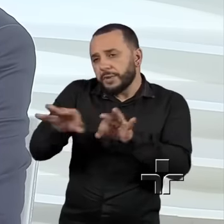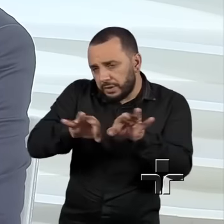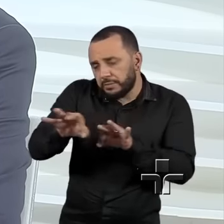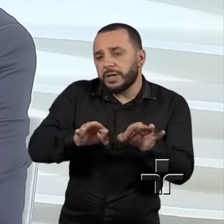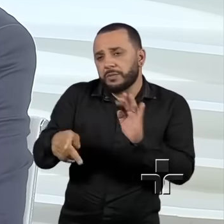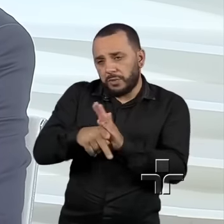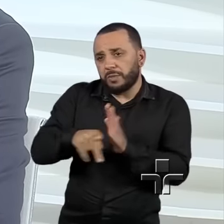segurança pública em São Paulo